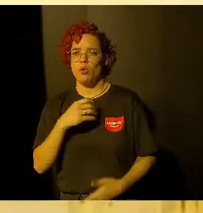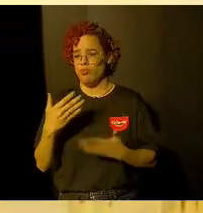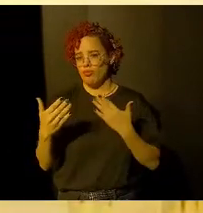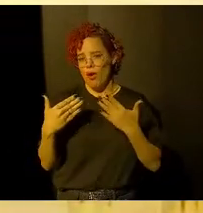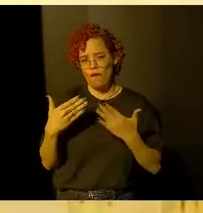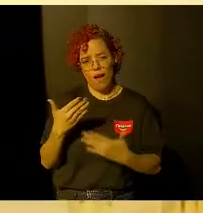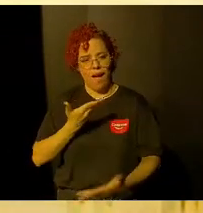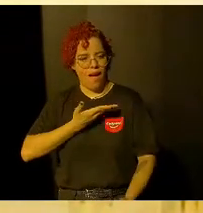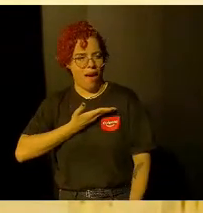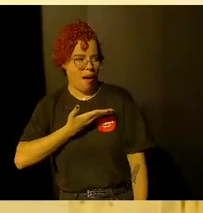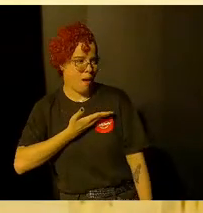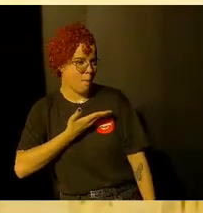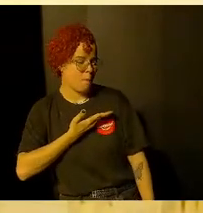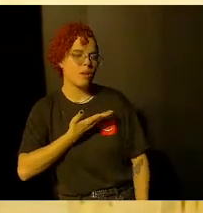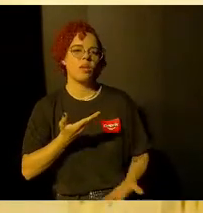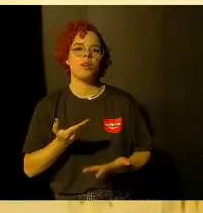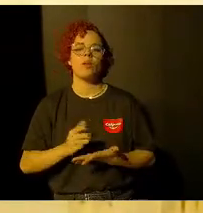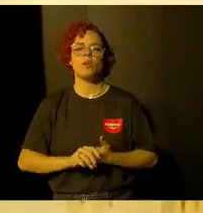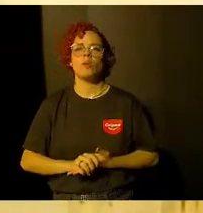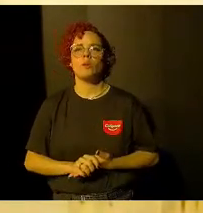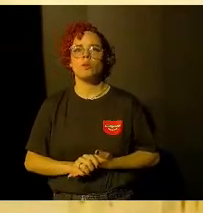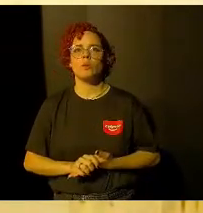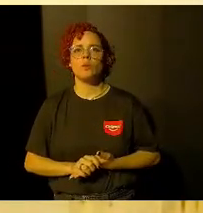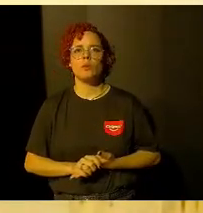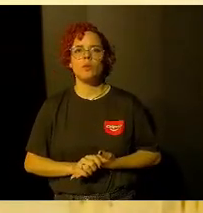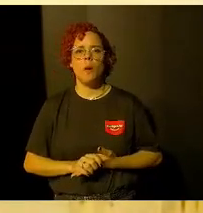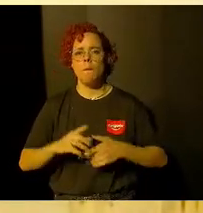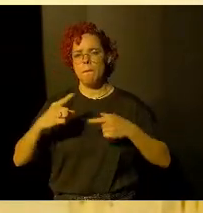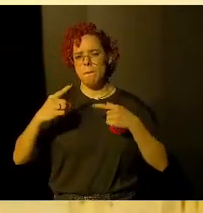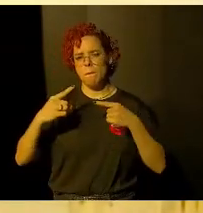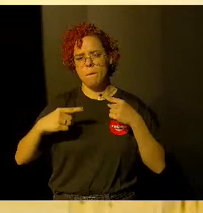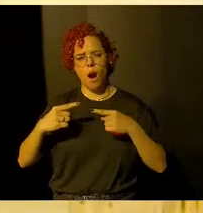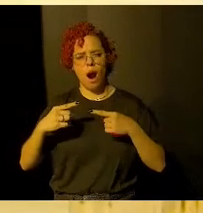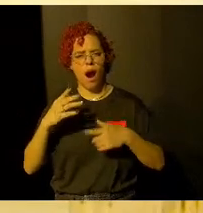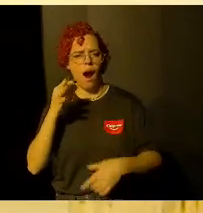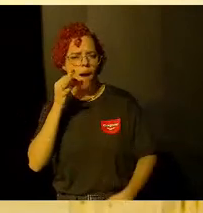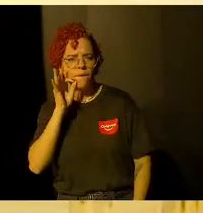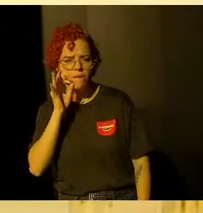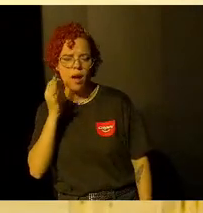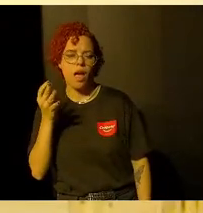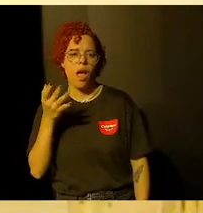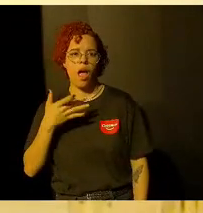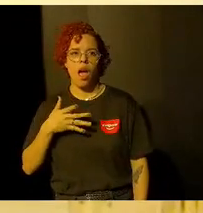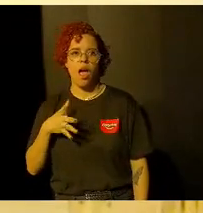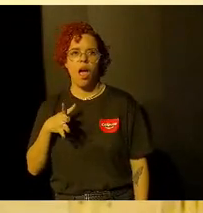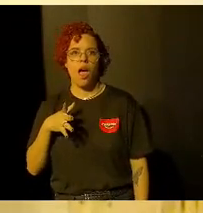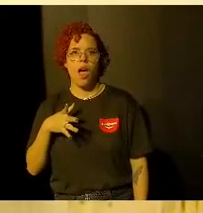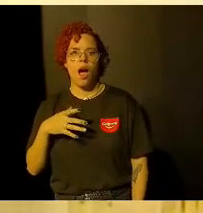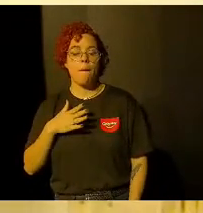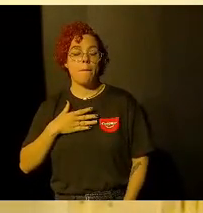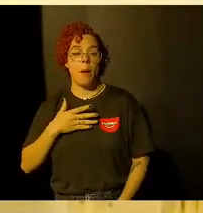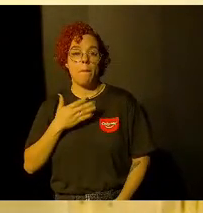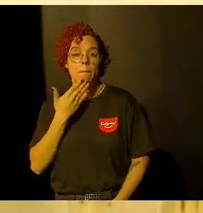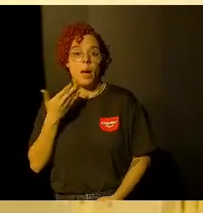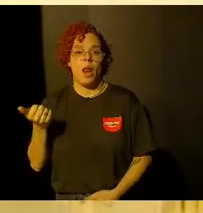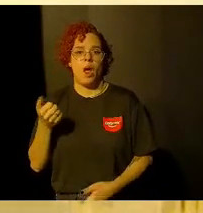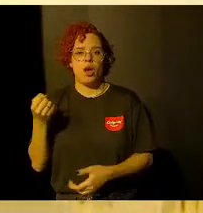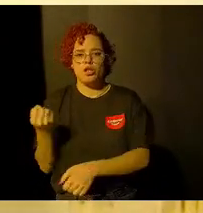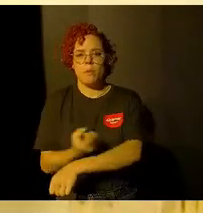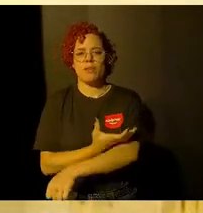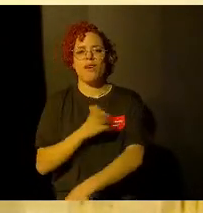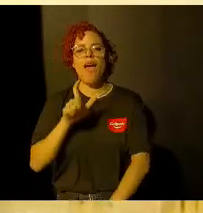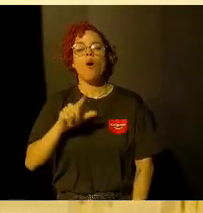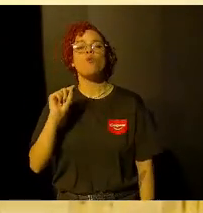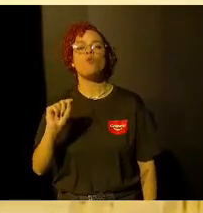né vocês conversa Dona e depois conversa de café eu acho que por mim não há melhor inspiração que a vida